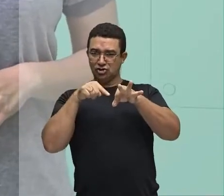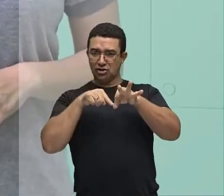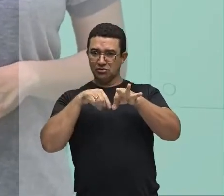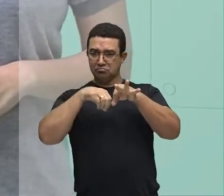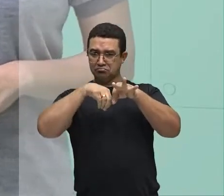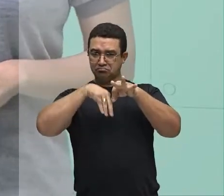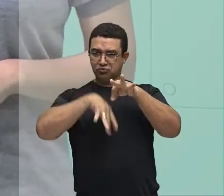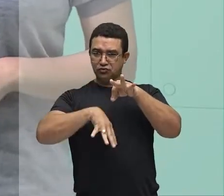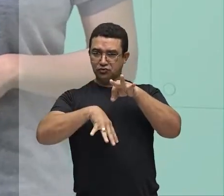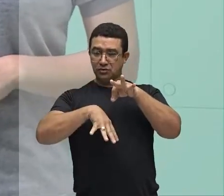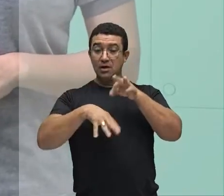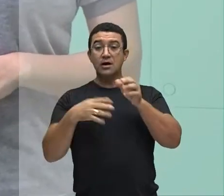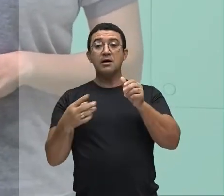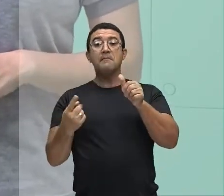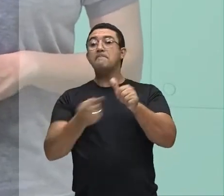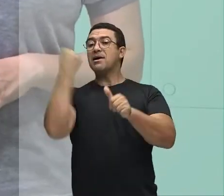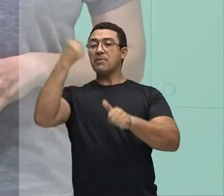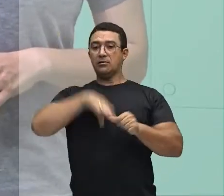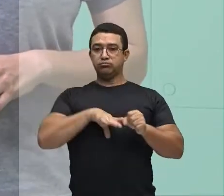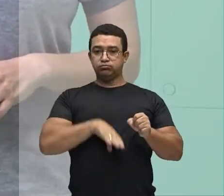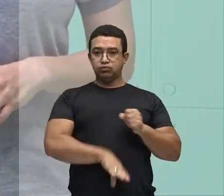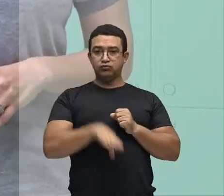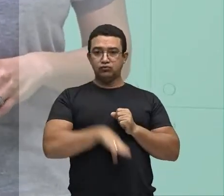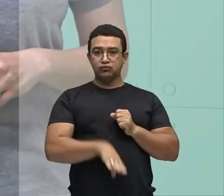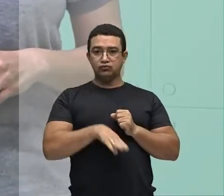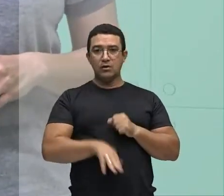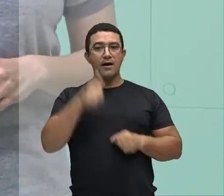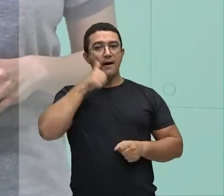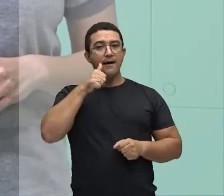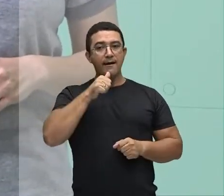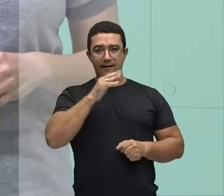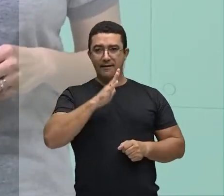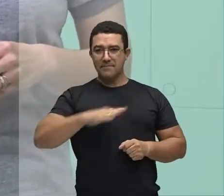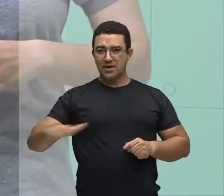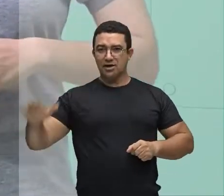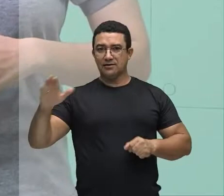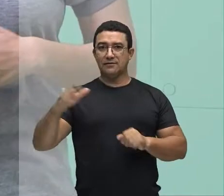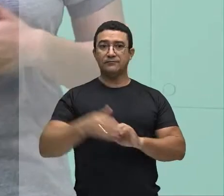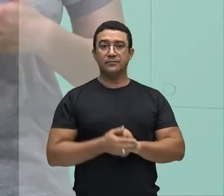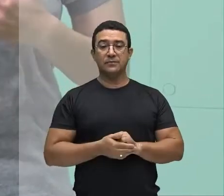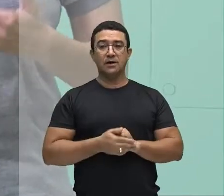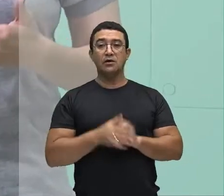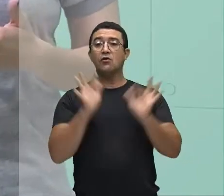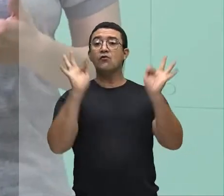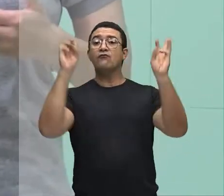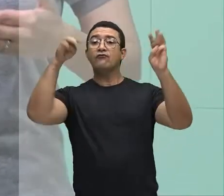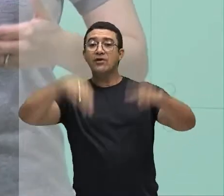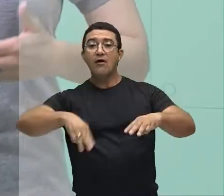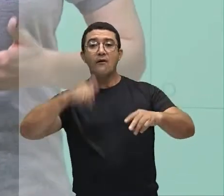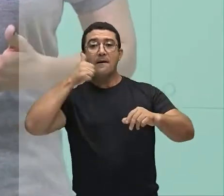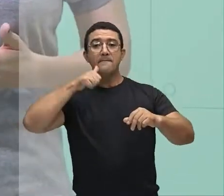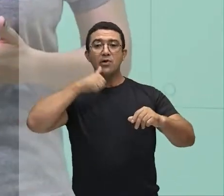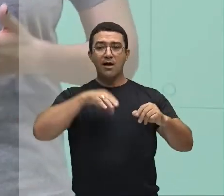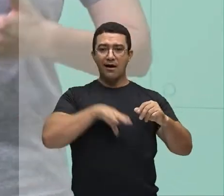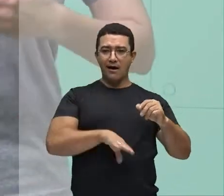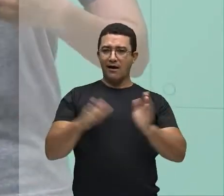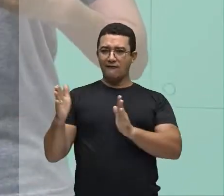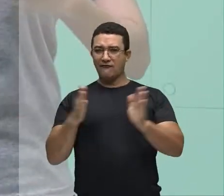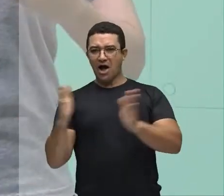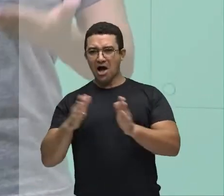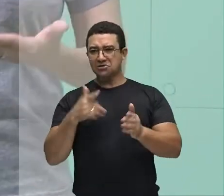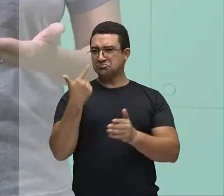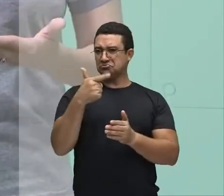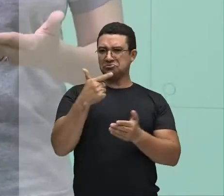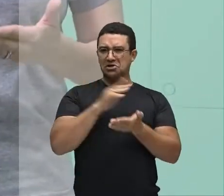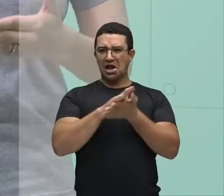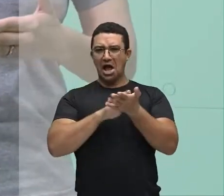da menina é chamada de menarca. E a última menstruação, quando a mulher já entra numa fase que já não está produzindo